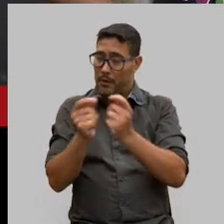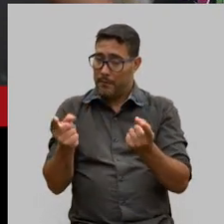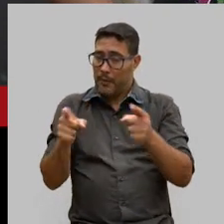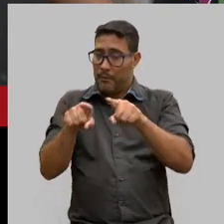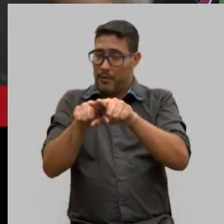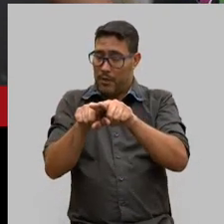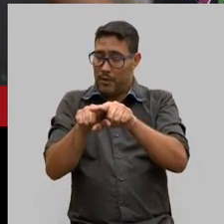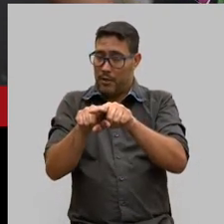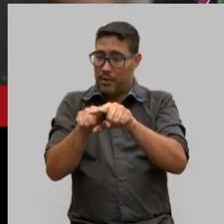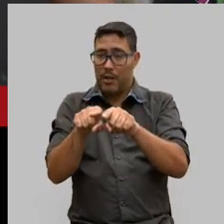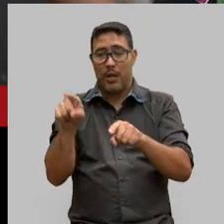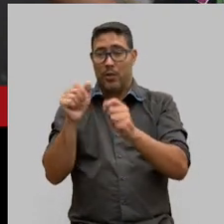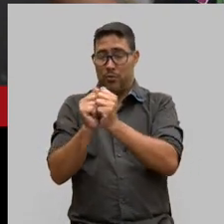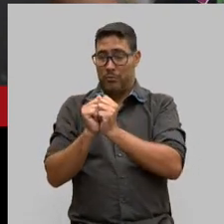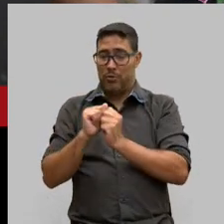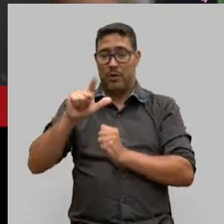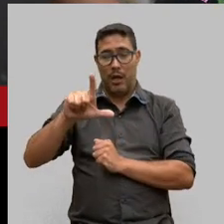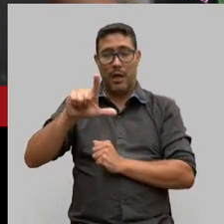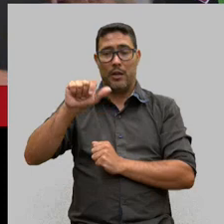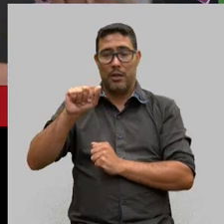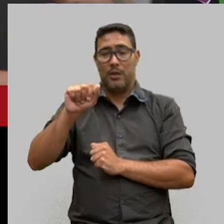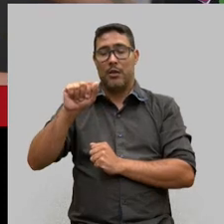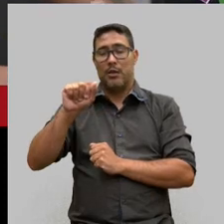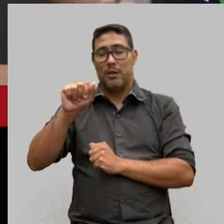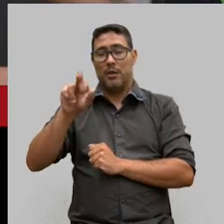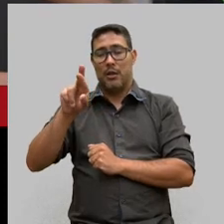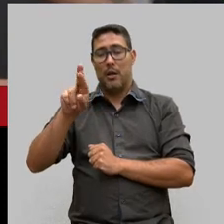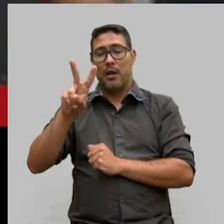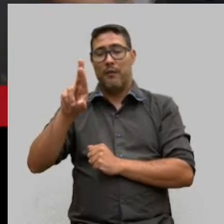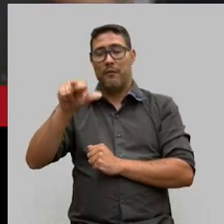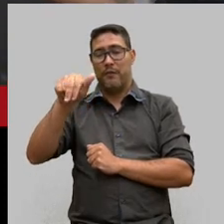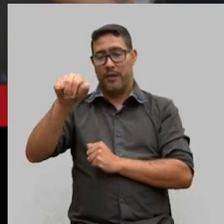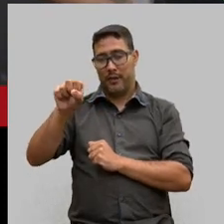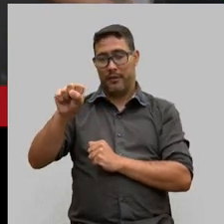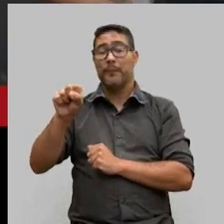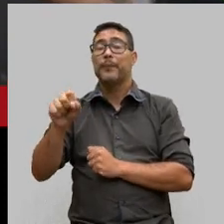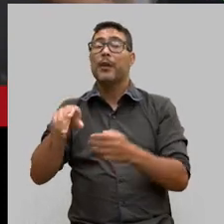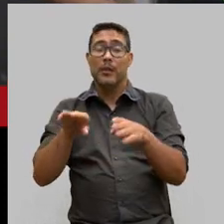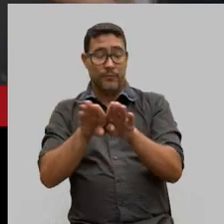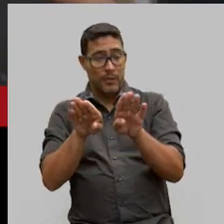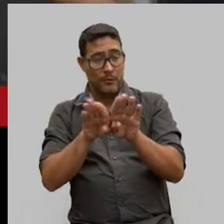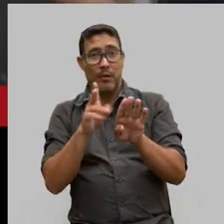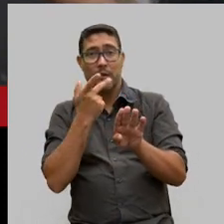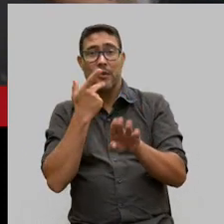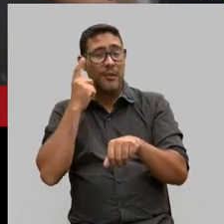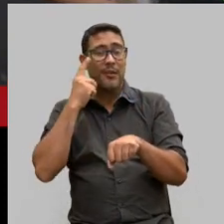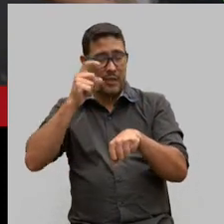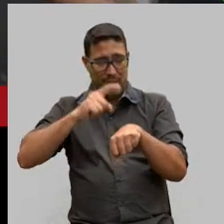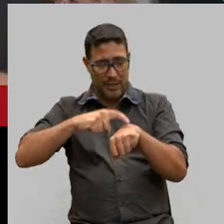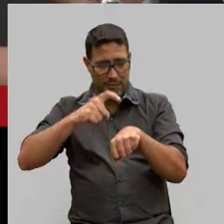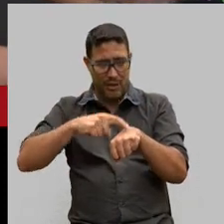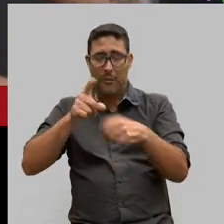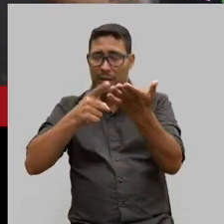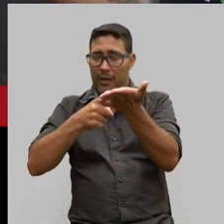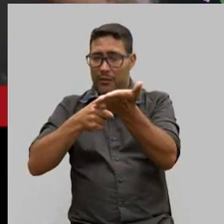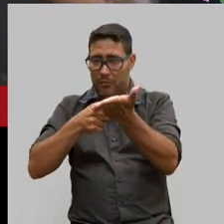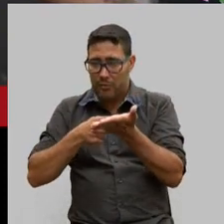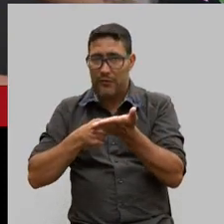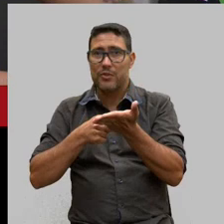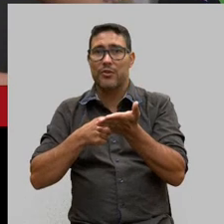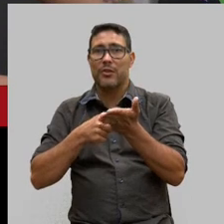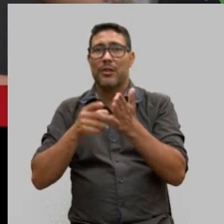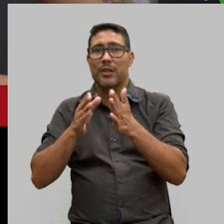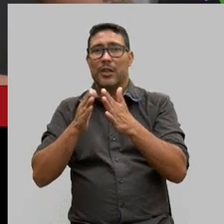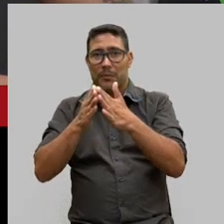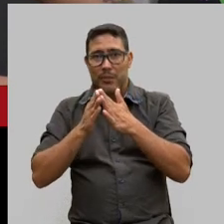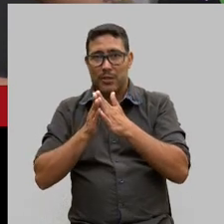Lavras agradeço de coração queria aqui fazer um convite sei que tá em cima da hora mas pedir desculpa